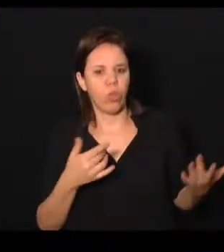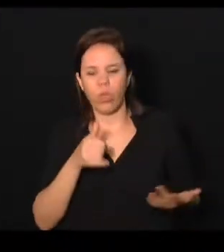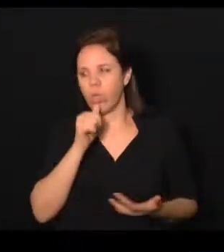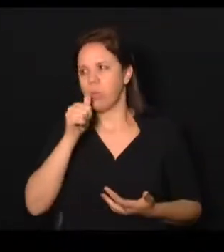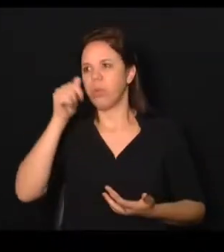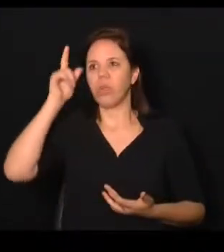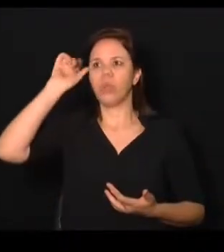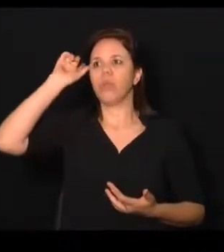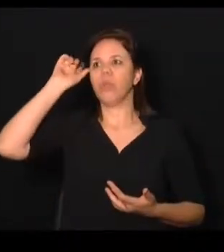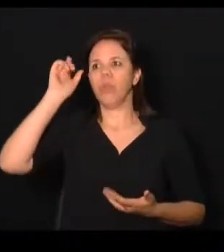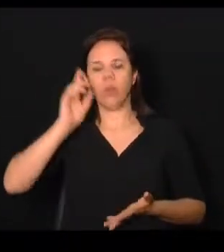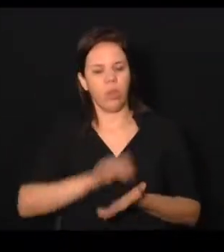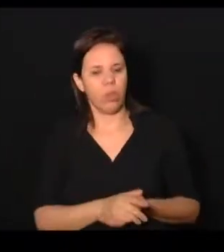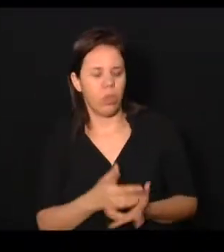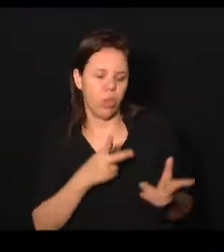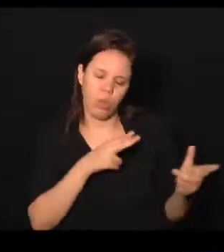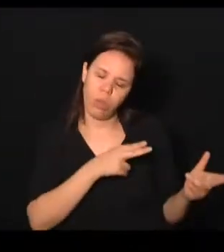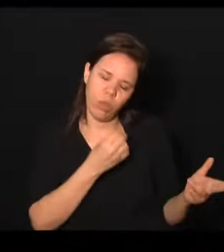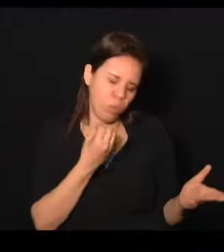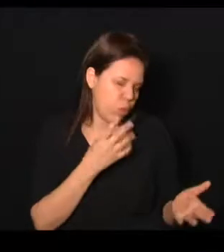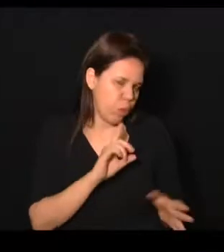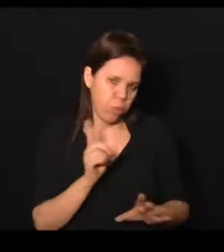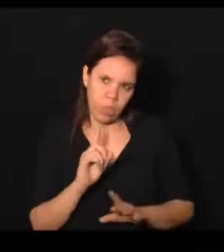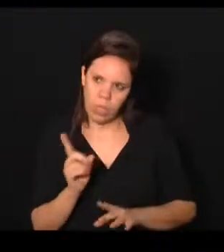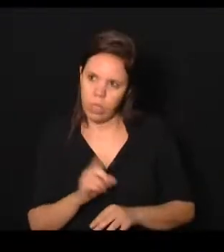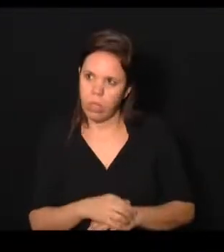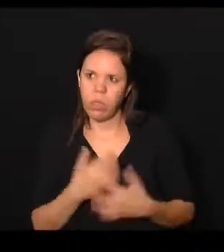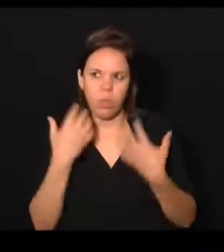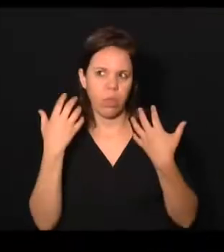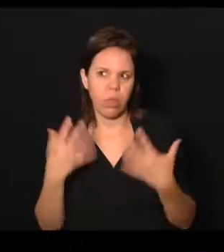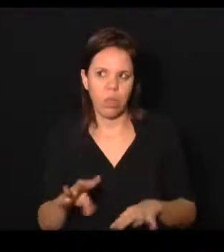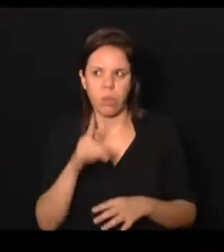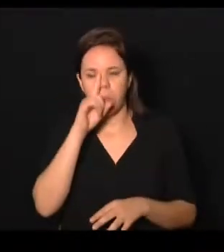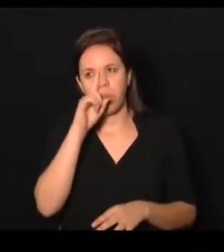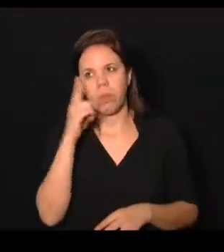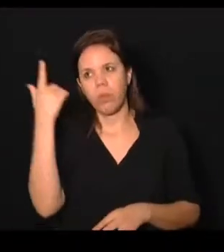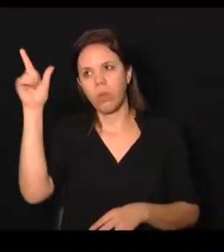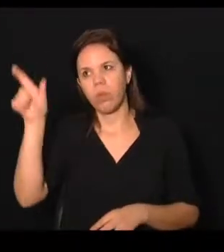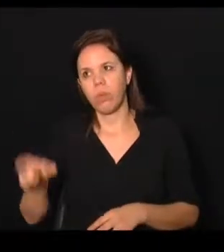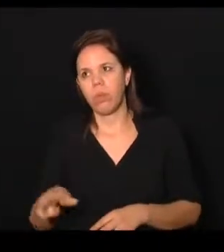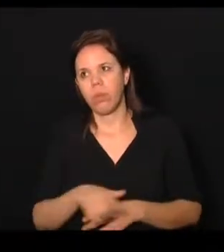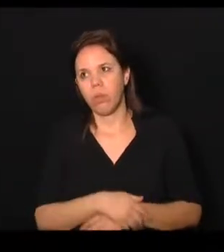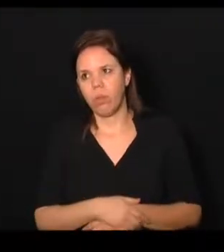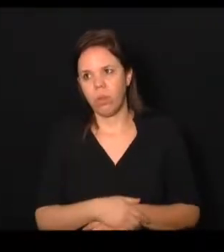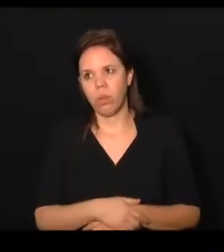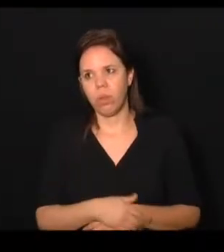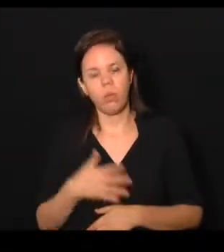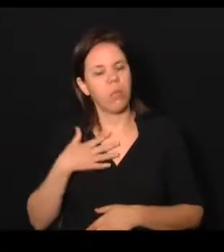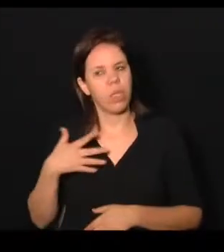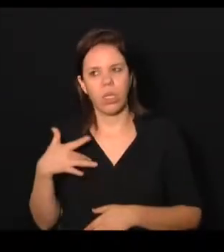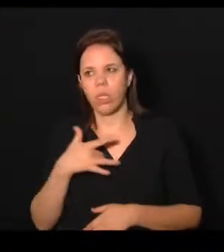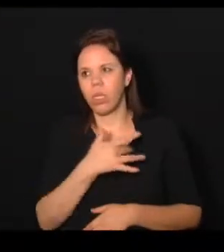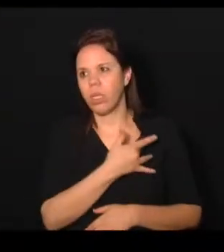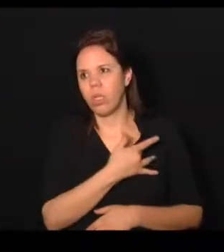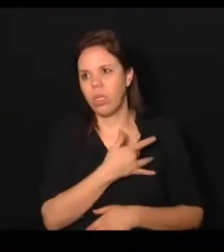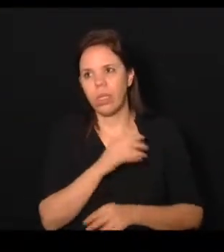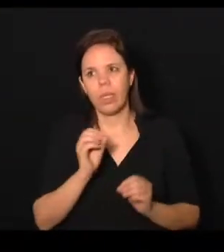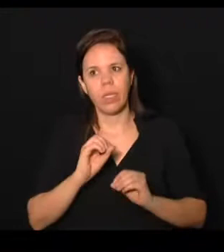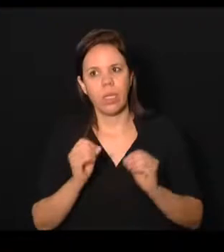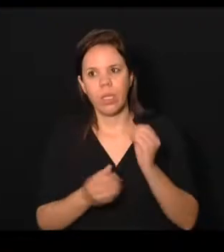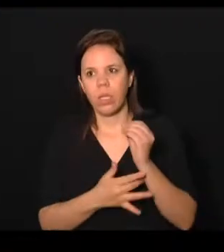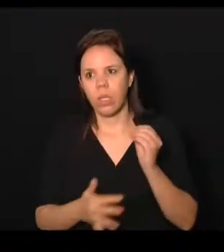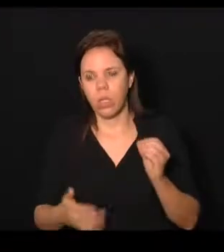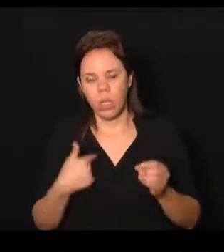ontem, porque eu não dormi bem, porque eu não quero colocar em risco nem a minha saúde, nem o doador de sangue. Mas eu vou